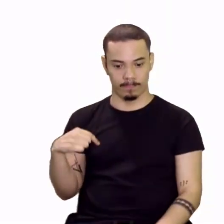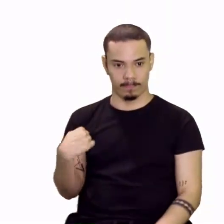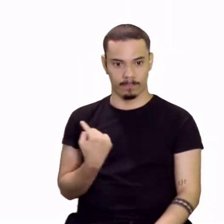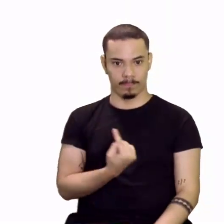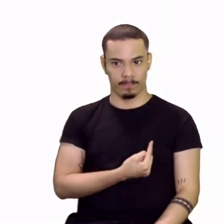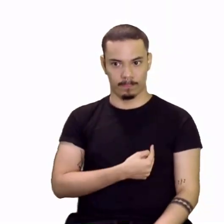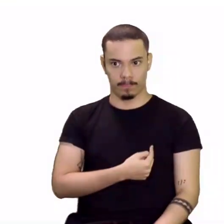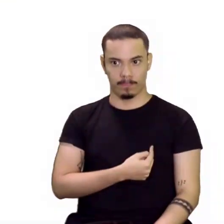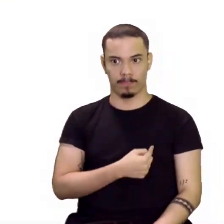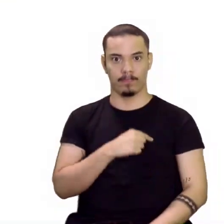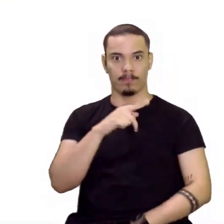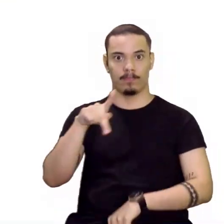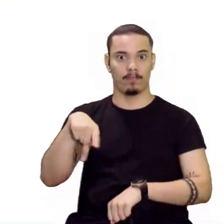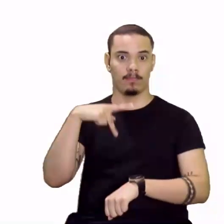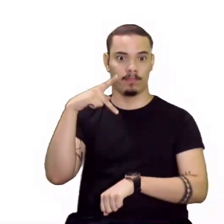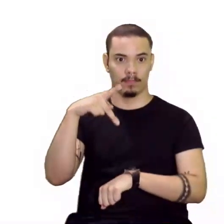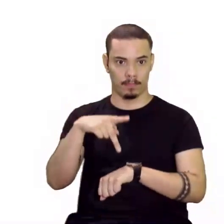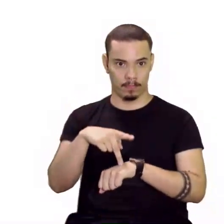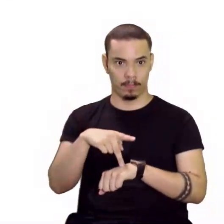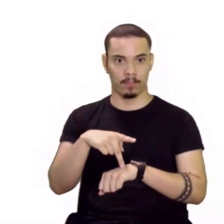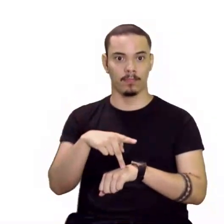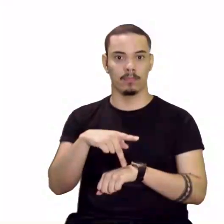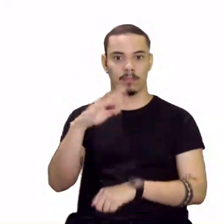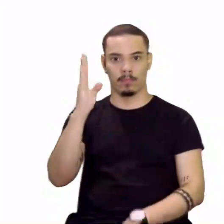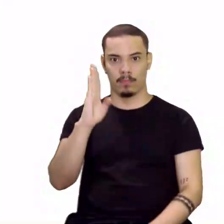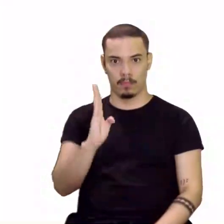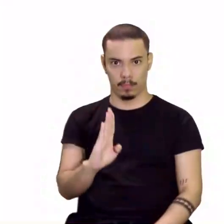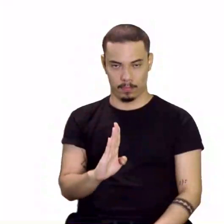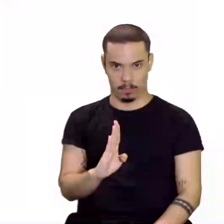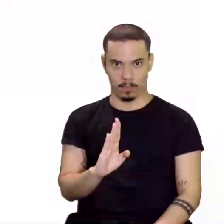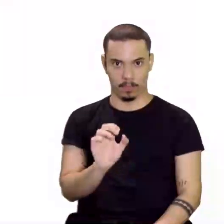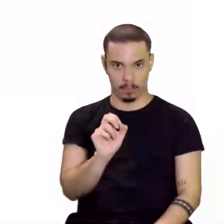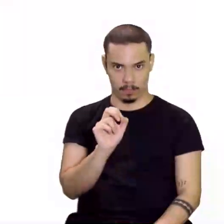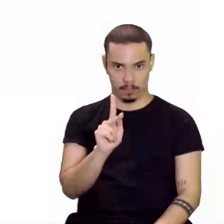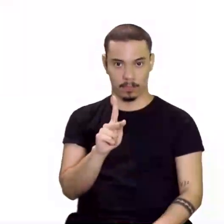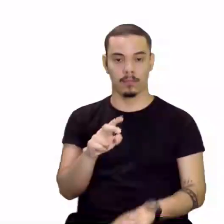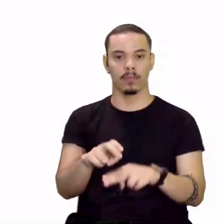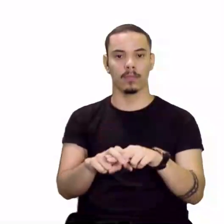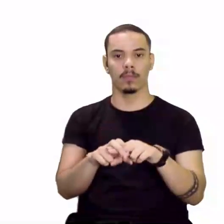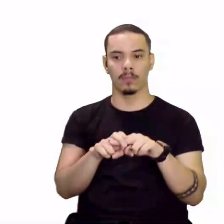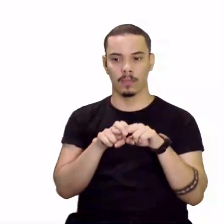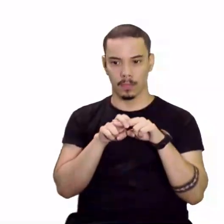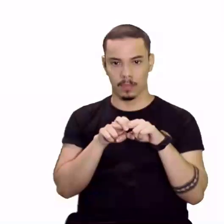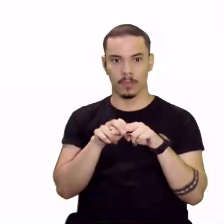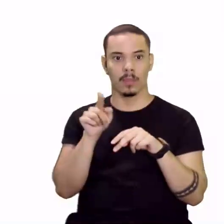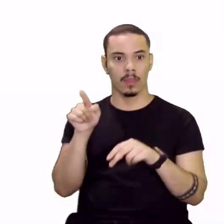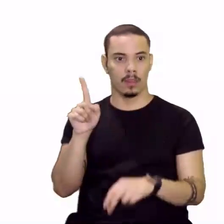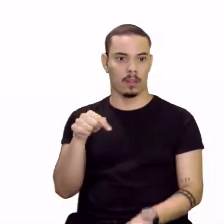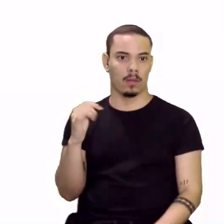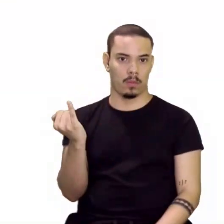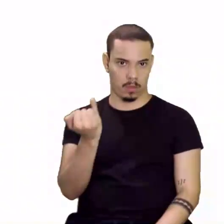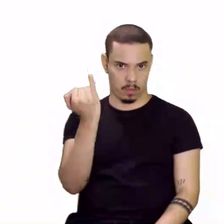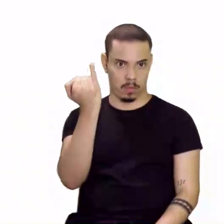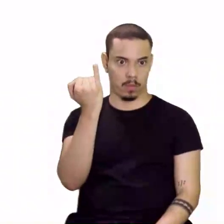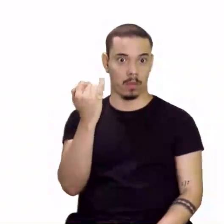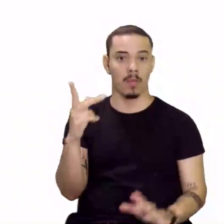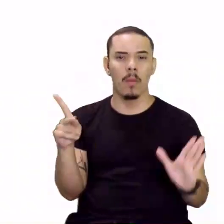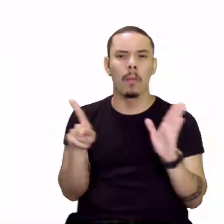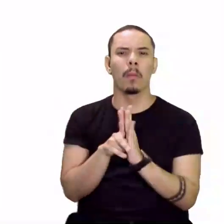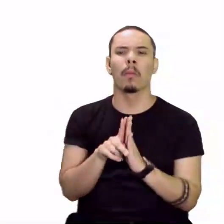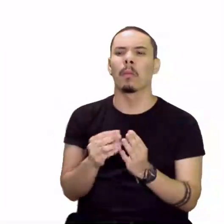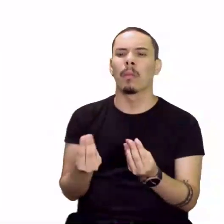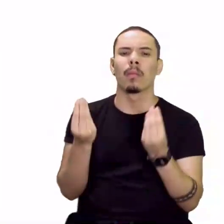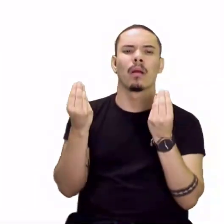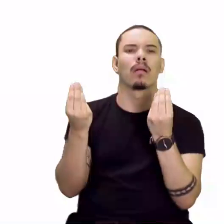nosso país, para analisar o nosso Brasil. Tá? Portanto, isso é importante para quem,